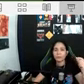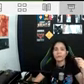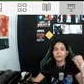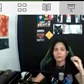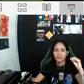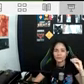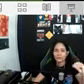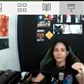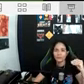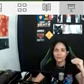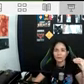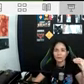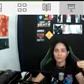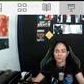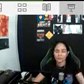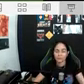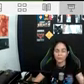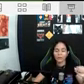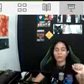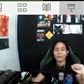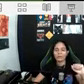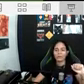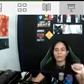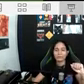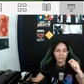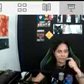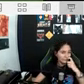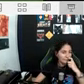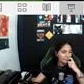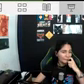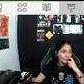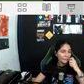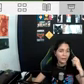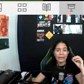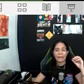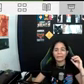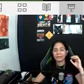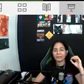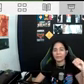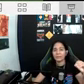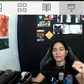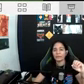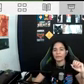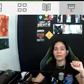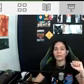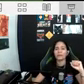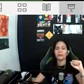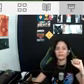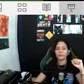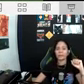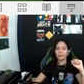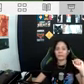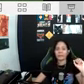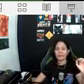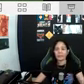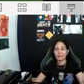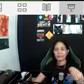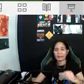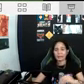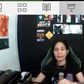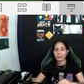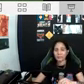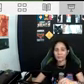quais fatores, quais variações vão estar influenciando na pesquisa de vocês. Então, a estatística, ela vai ser uma ferramenta para